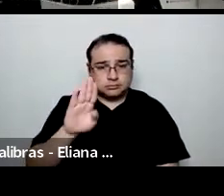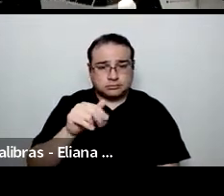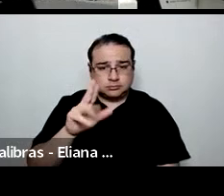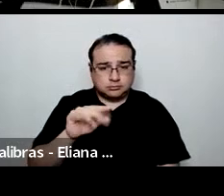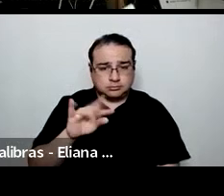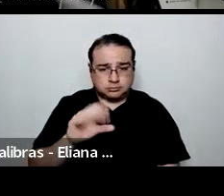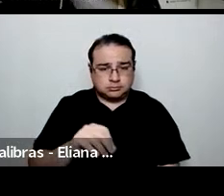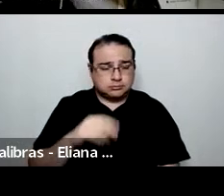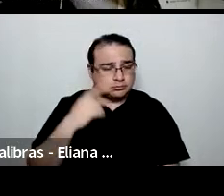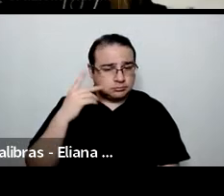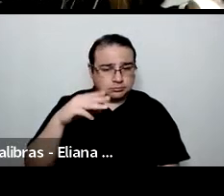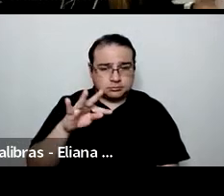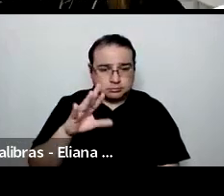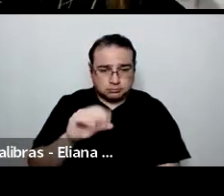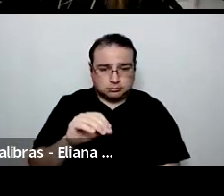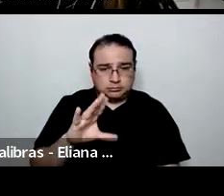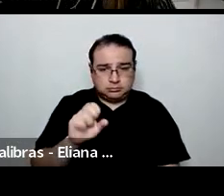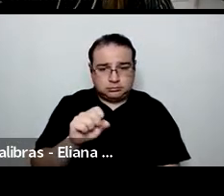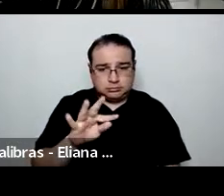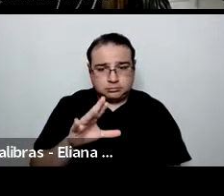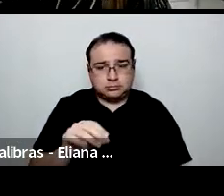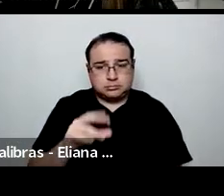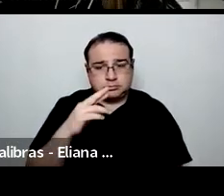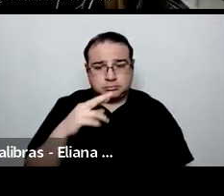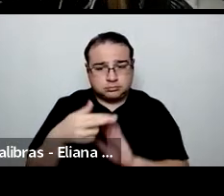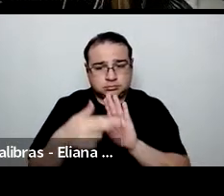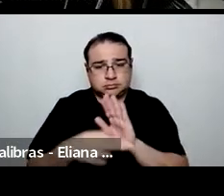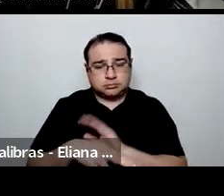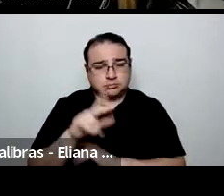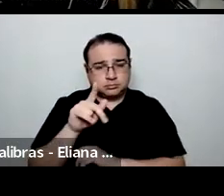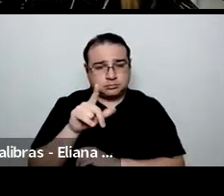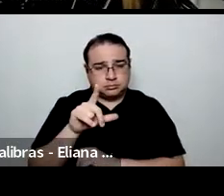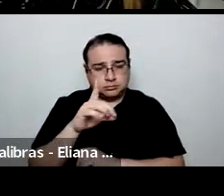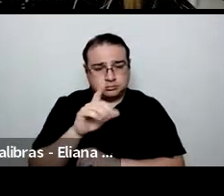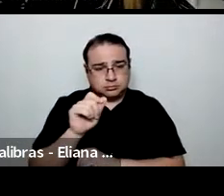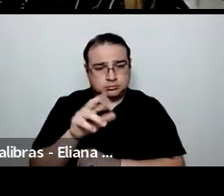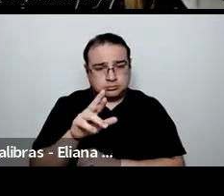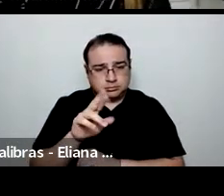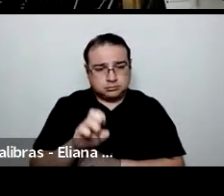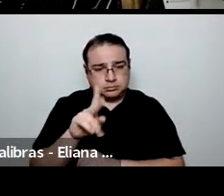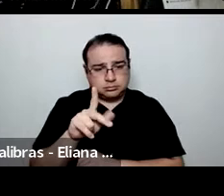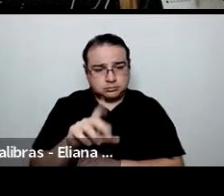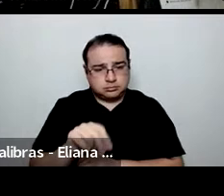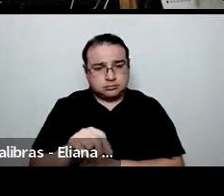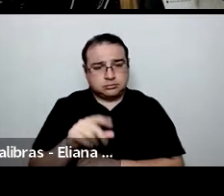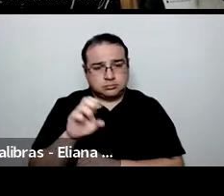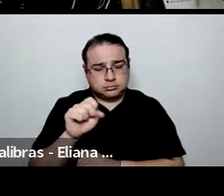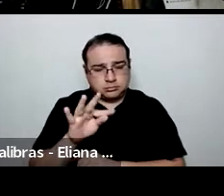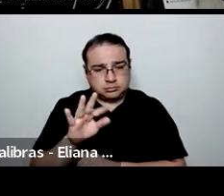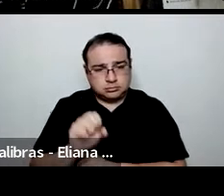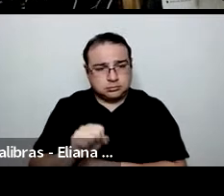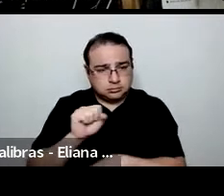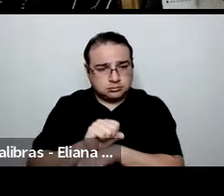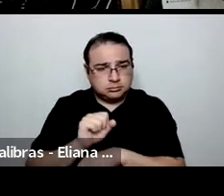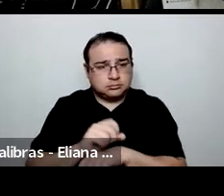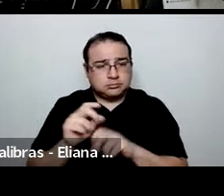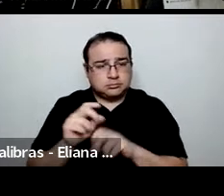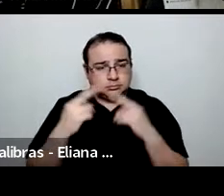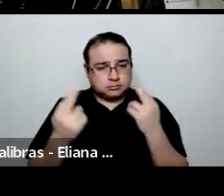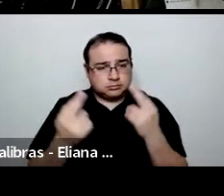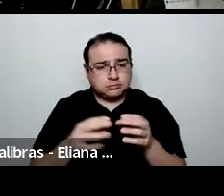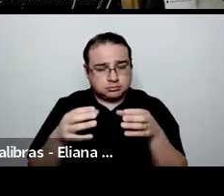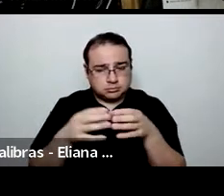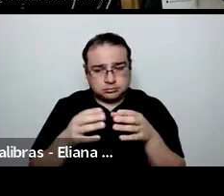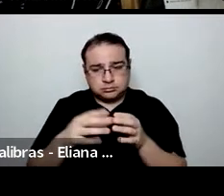advogado Dr Marco Antônio Brito Castro relator juiz André Borges Pereira Santos processo adiado pelo relator na